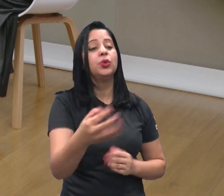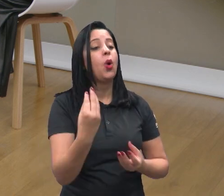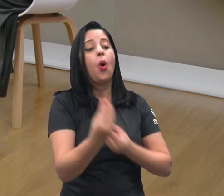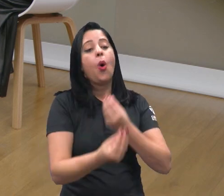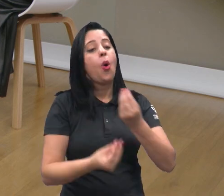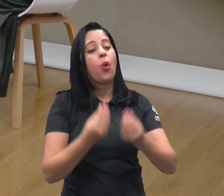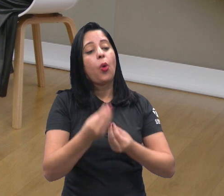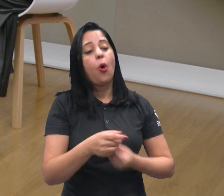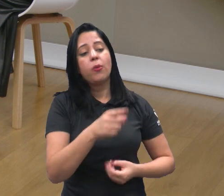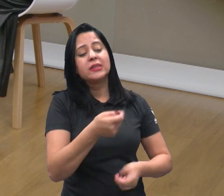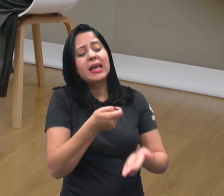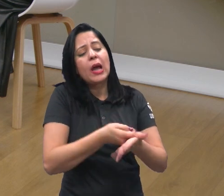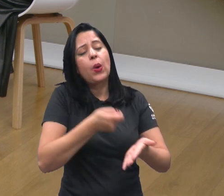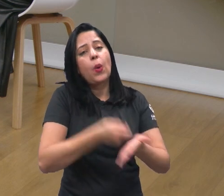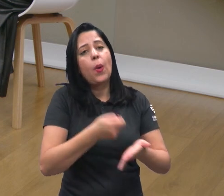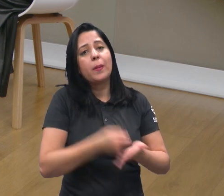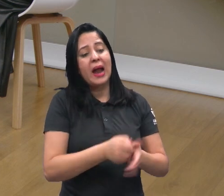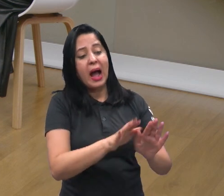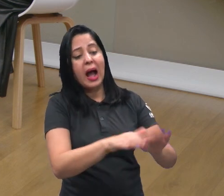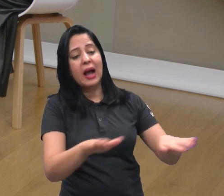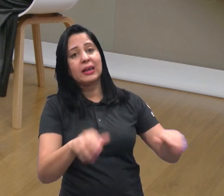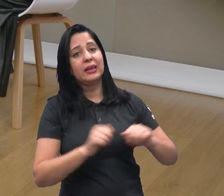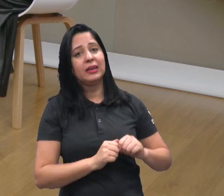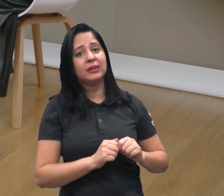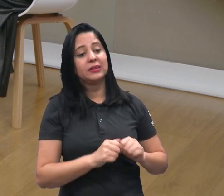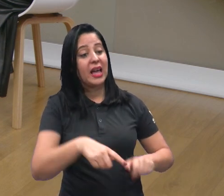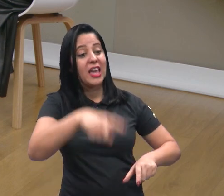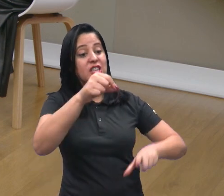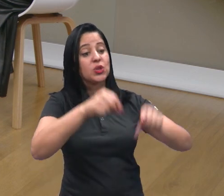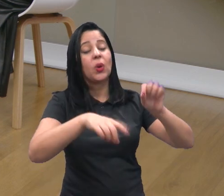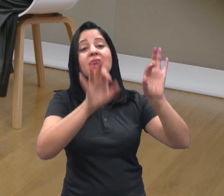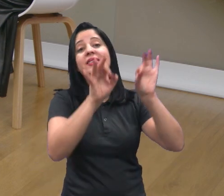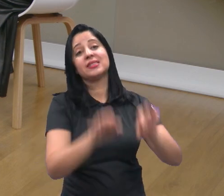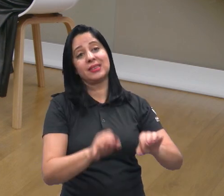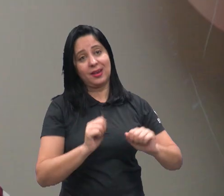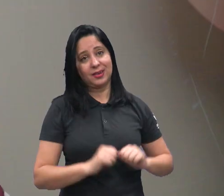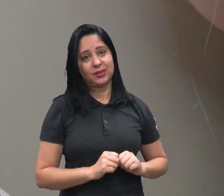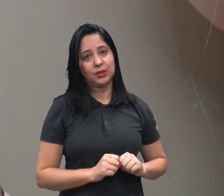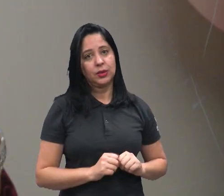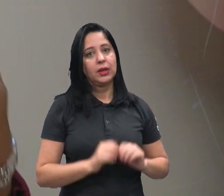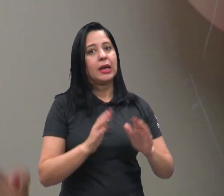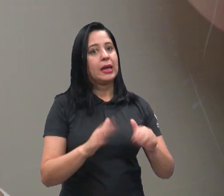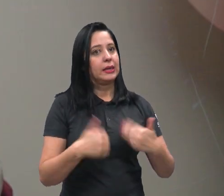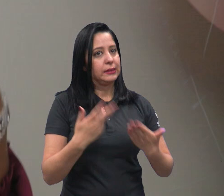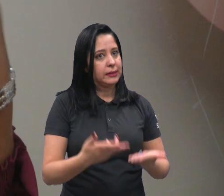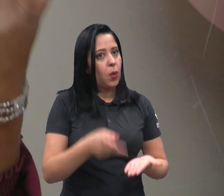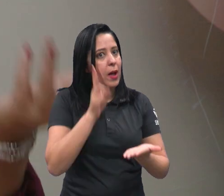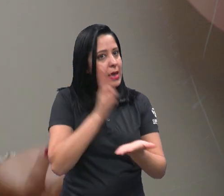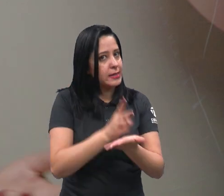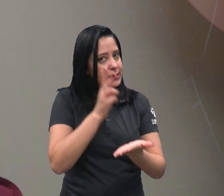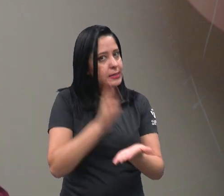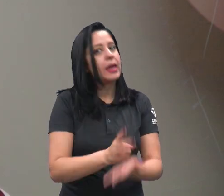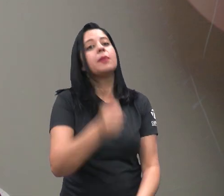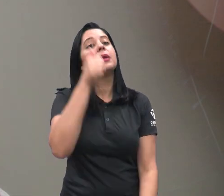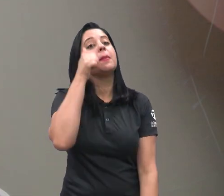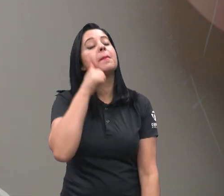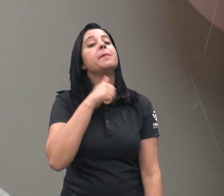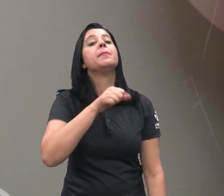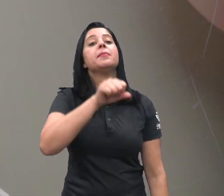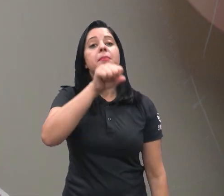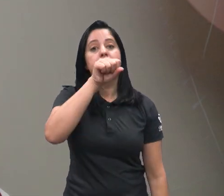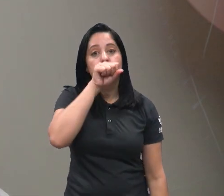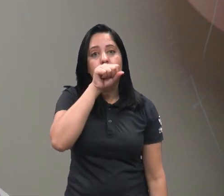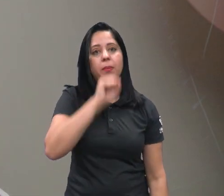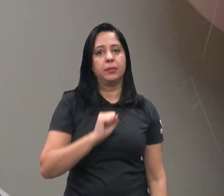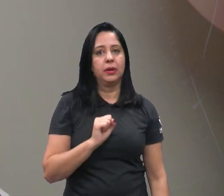que essa mulher ou que essa criança faça as melhores escolhas para ela? Sim. Então, desde cedo, é importante as mães que estão acompanhando a gente, ou as